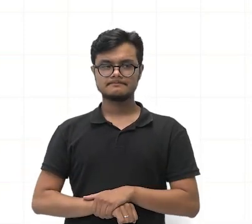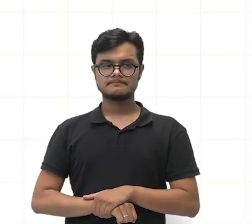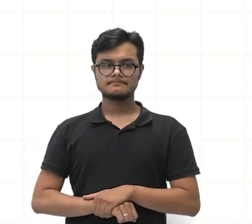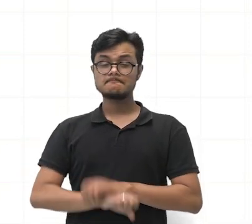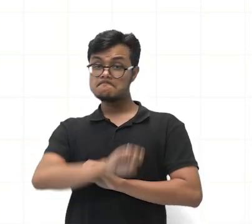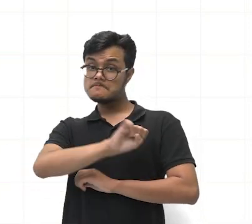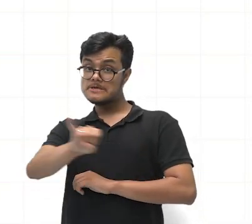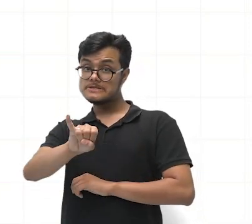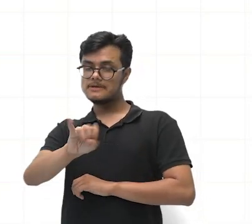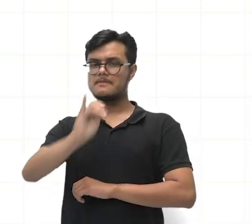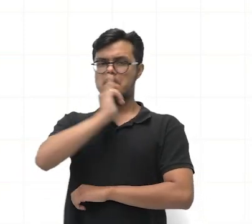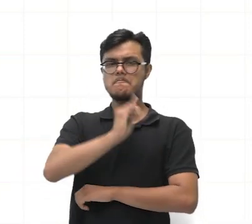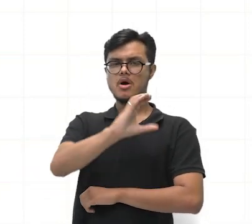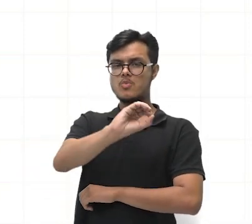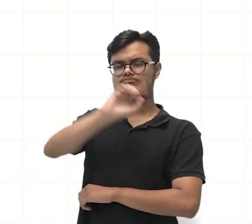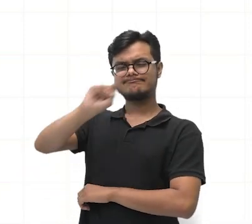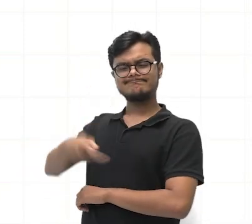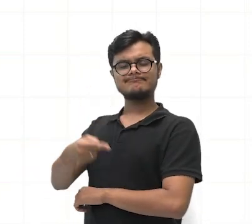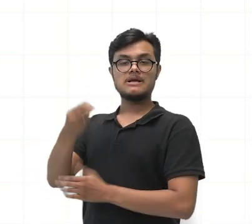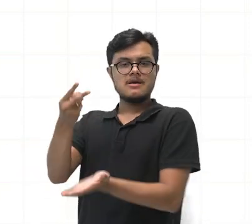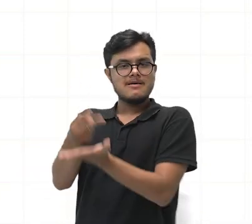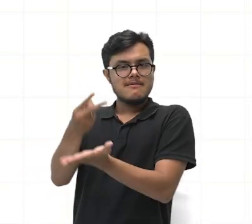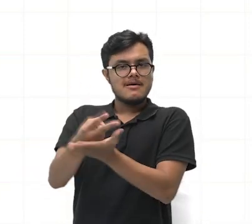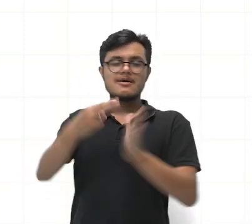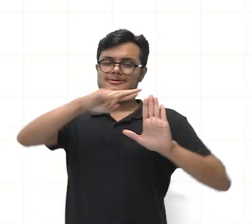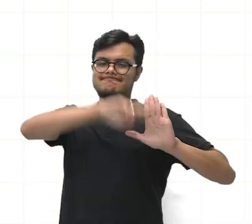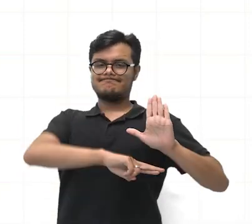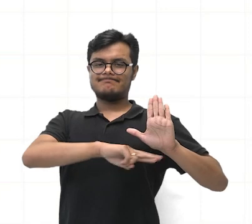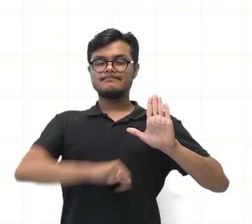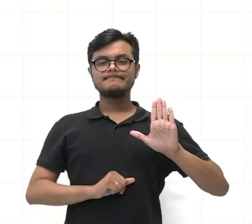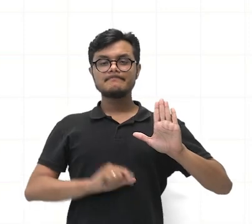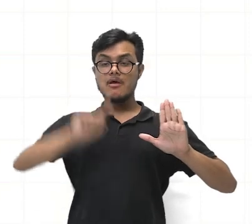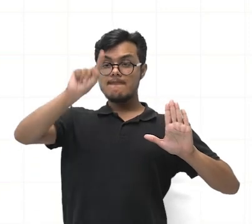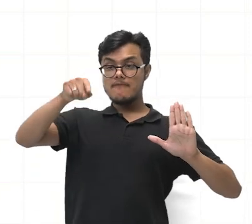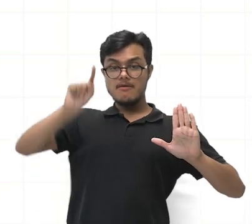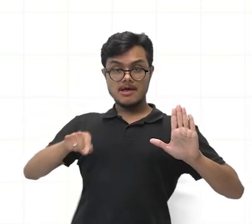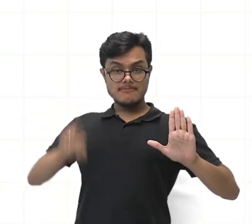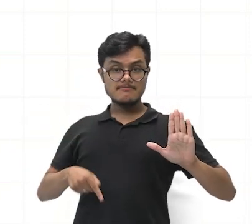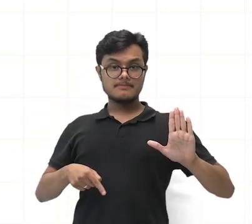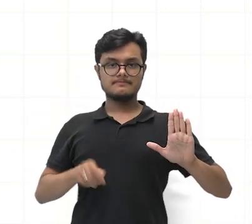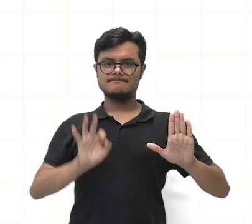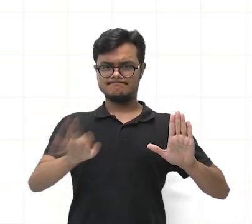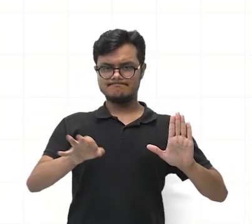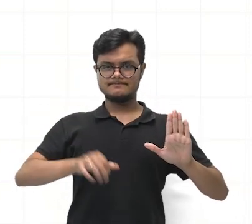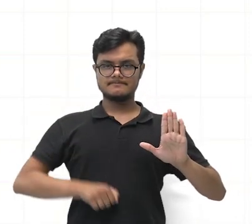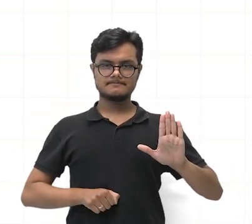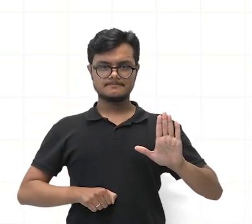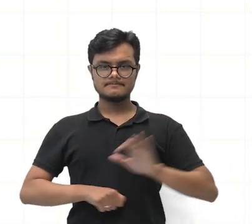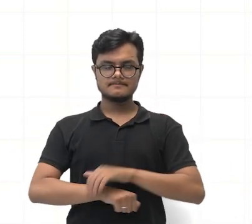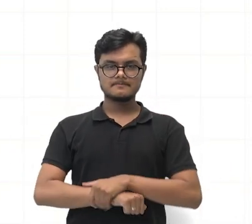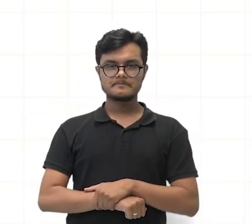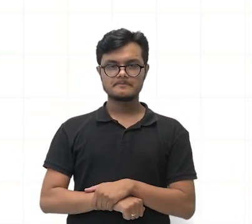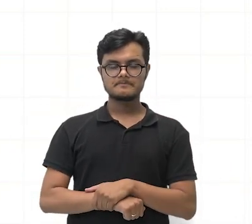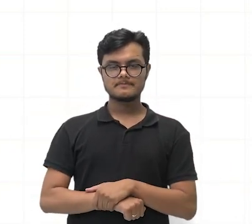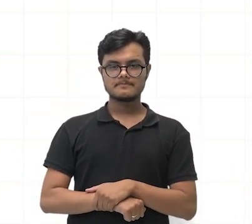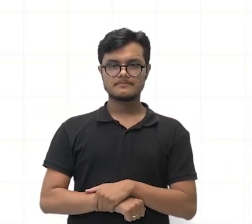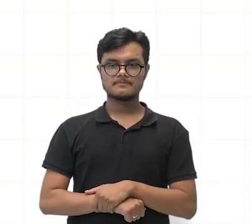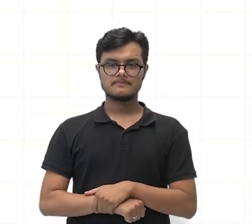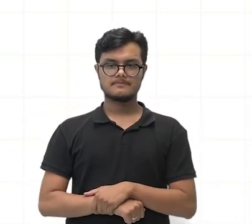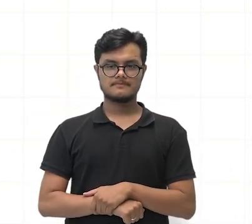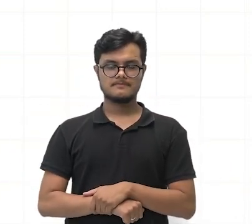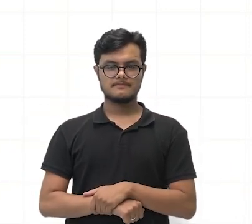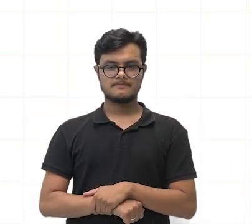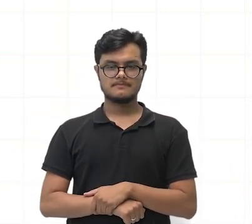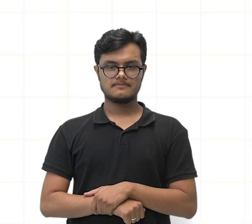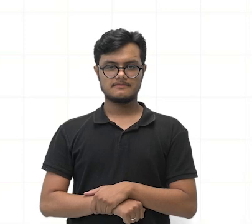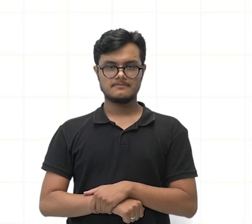ao armar a operação, você sempre deve deixar vírgula embaixo de vírgula. Tudo bem? Então, vamos pegar aqui a